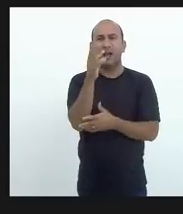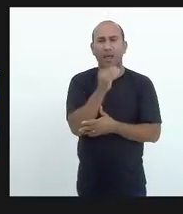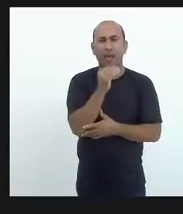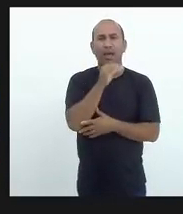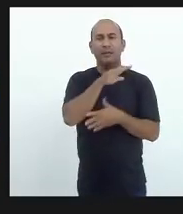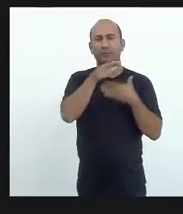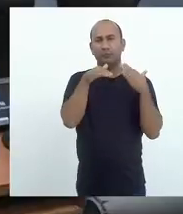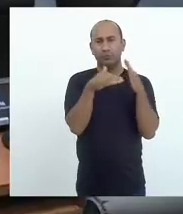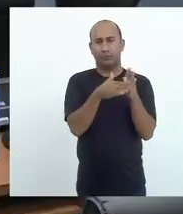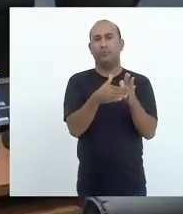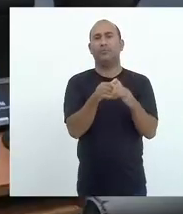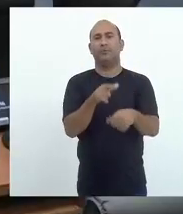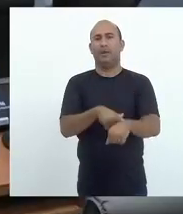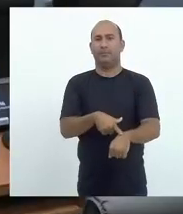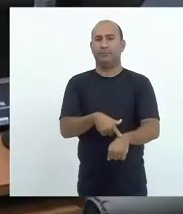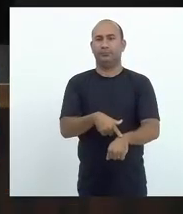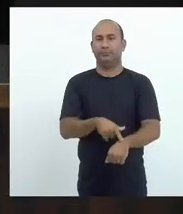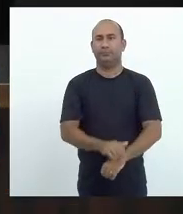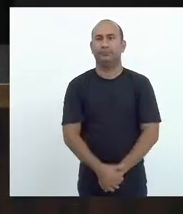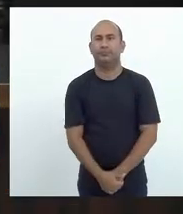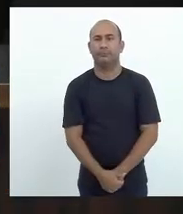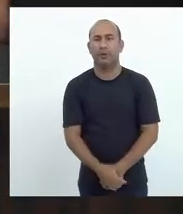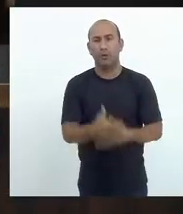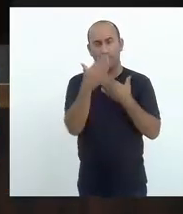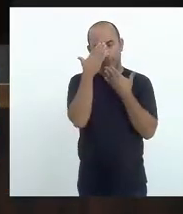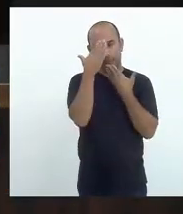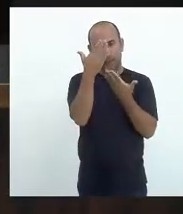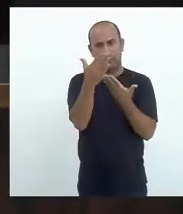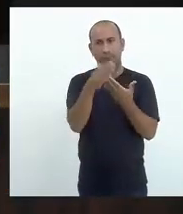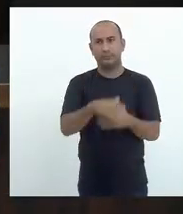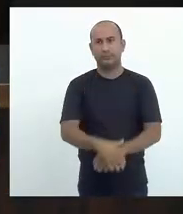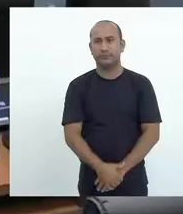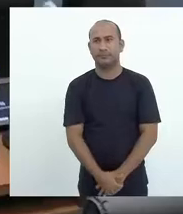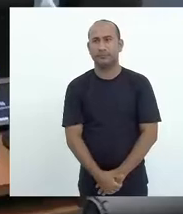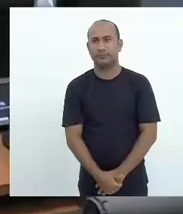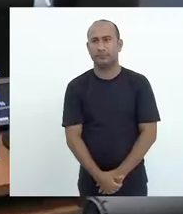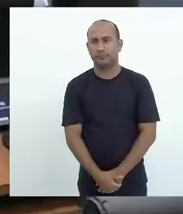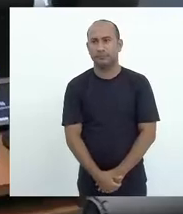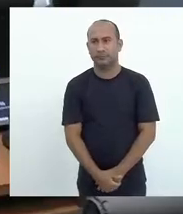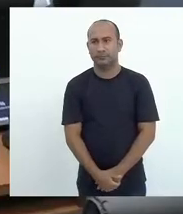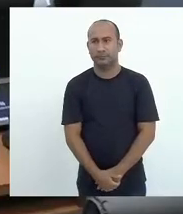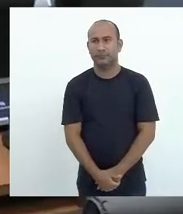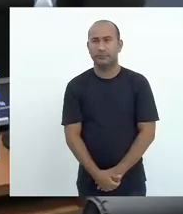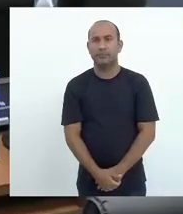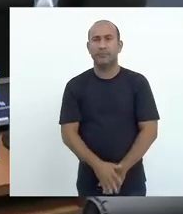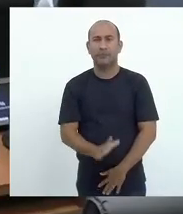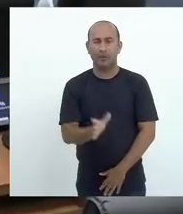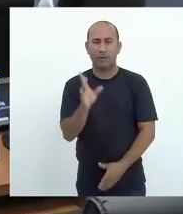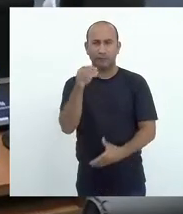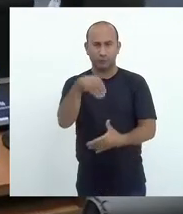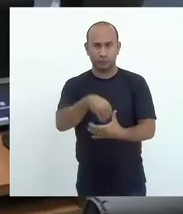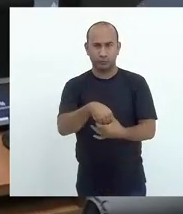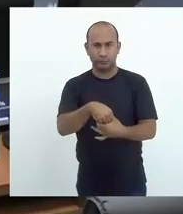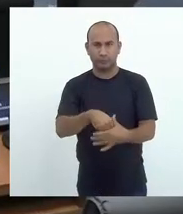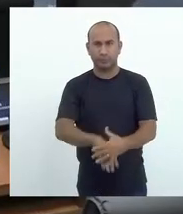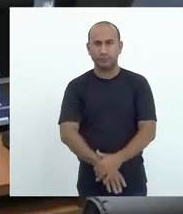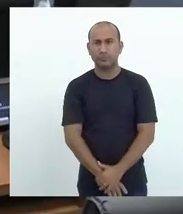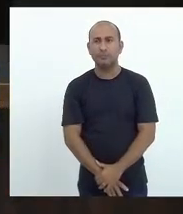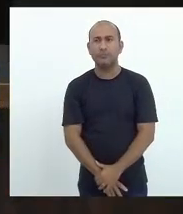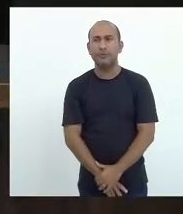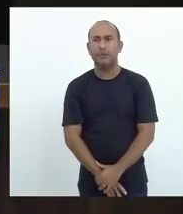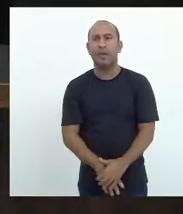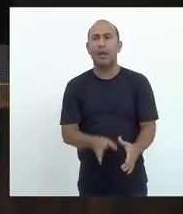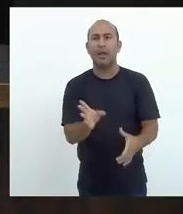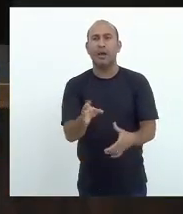obrigado, senhor presidente. Foi não, deputado. Não. Já votou, né? Em